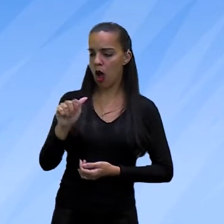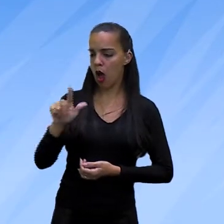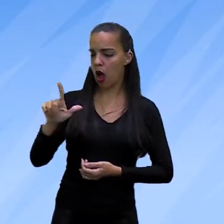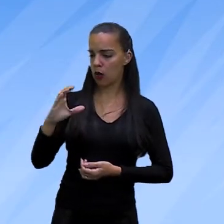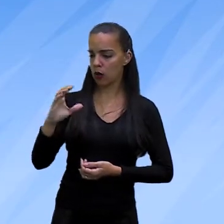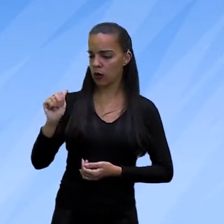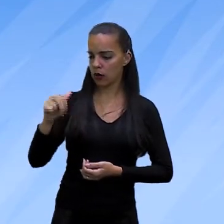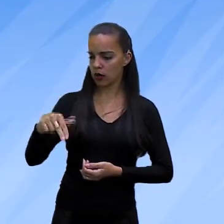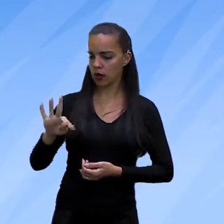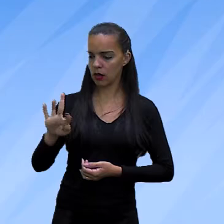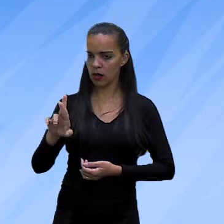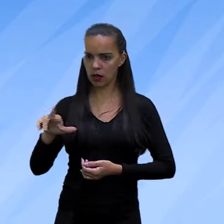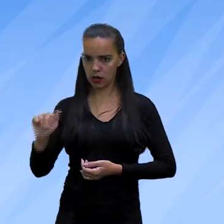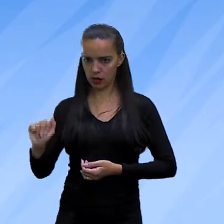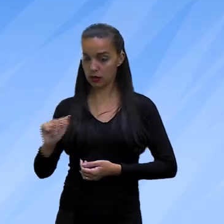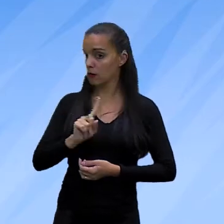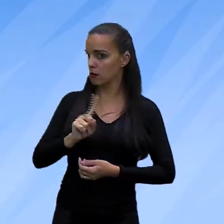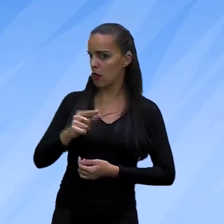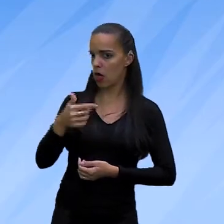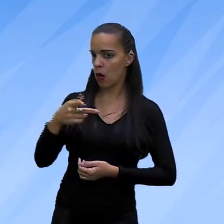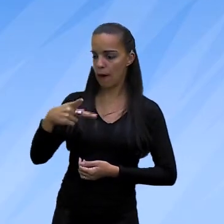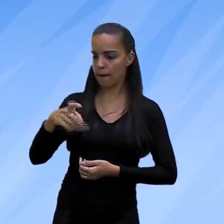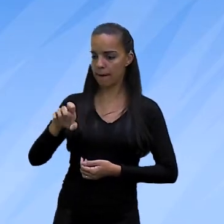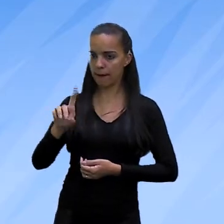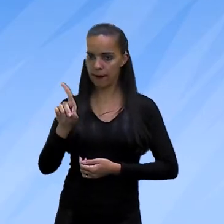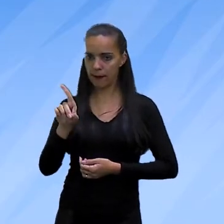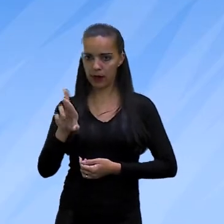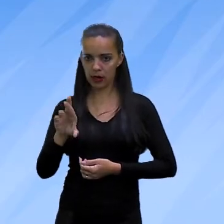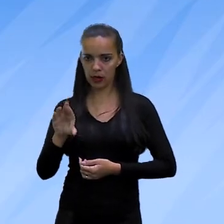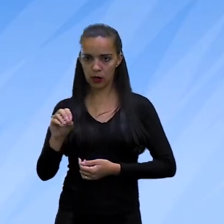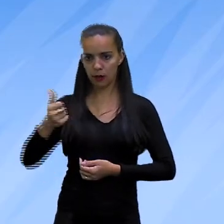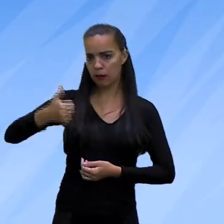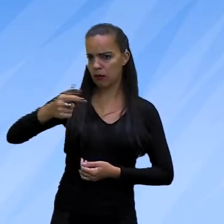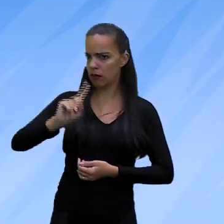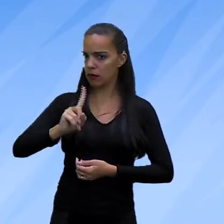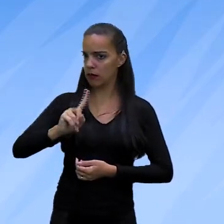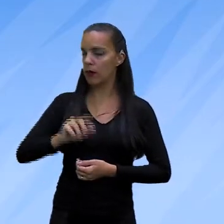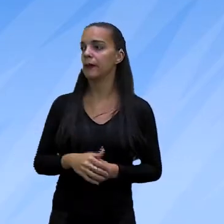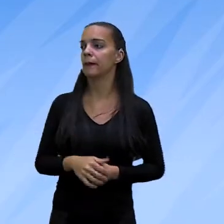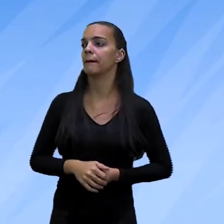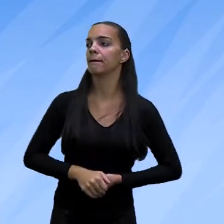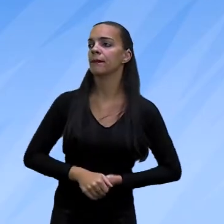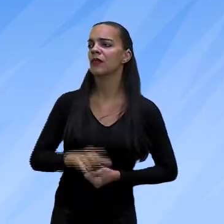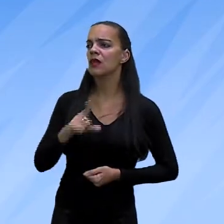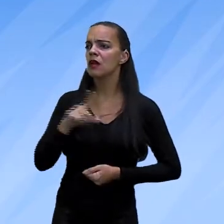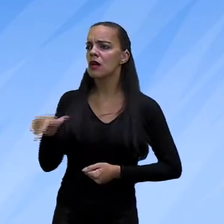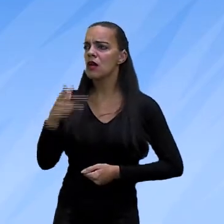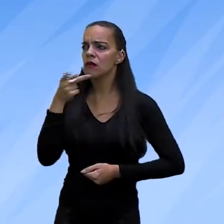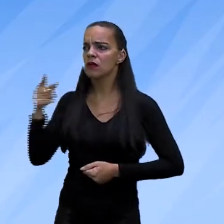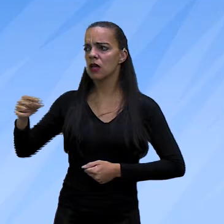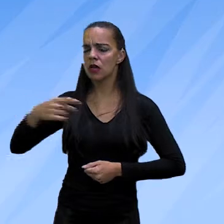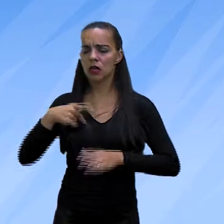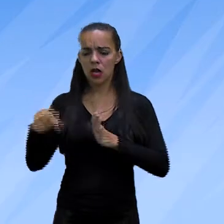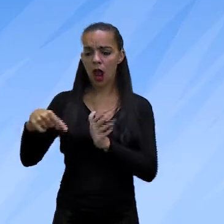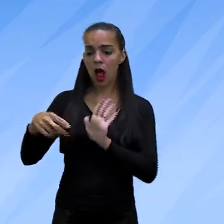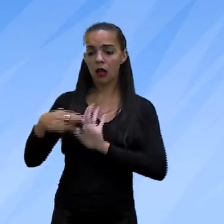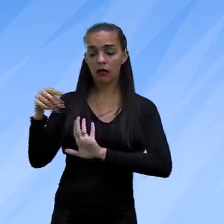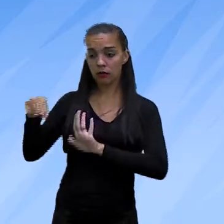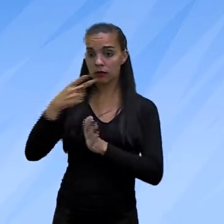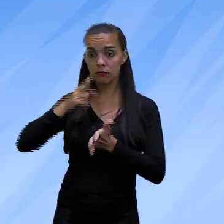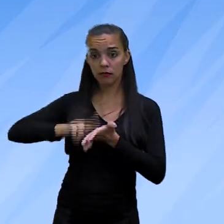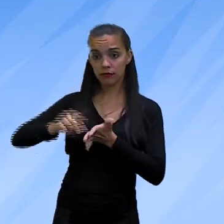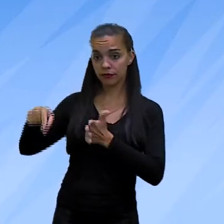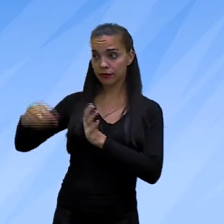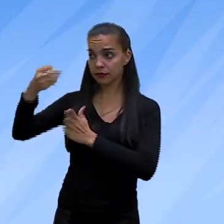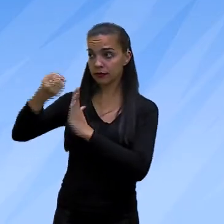Pedro de Alcântara, ele pudesse governar o Brasil. E, numa dessas cartas, ele